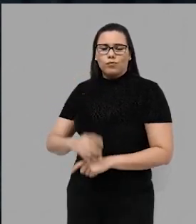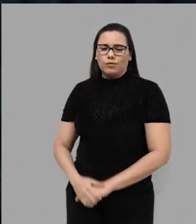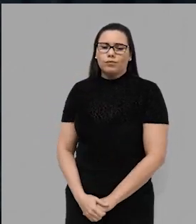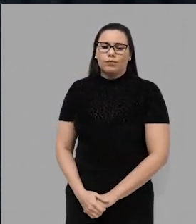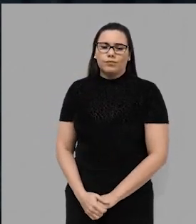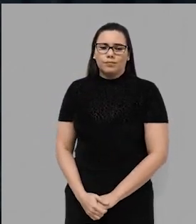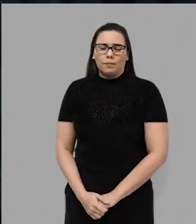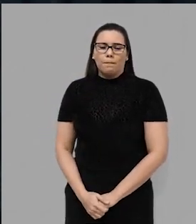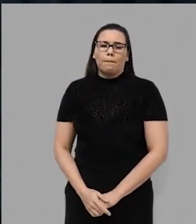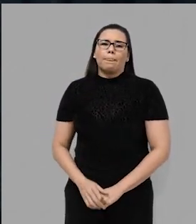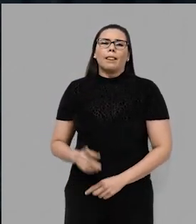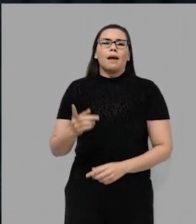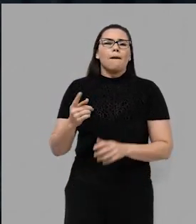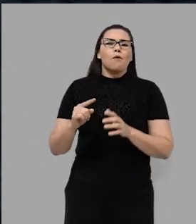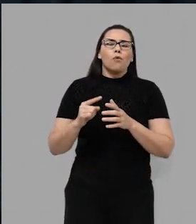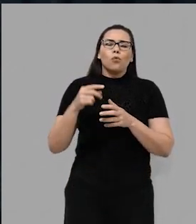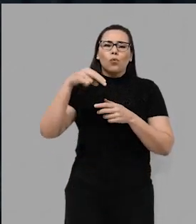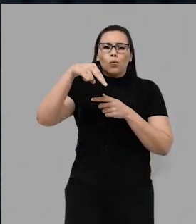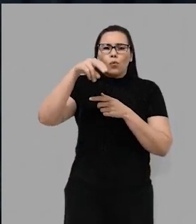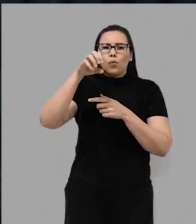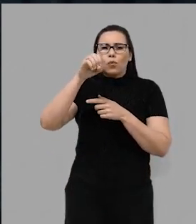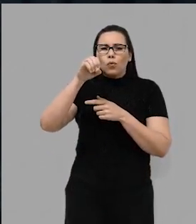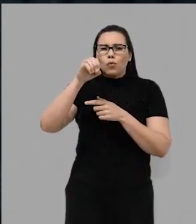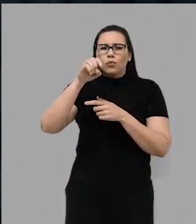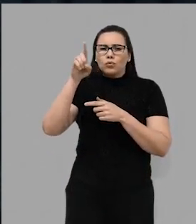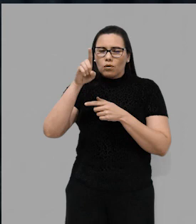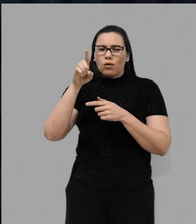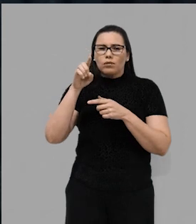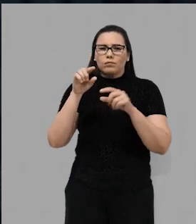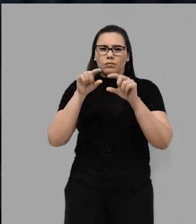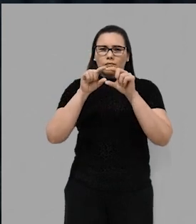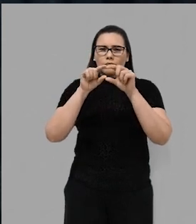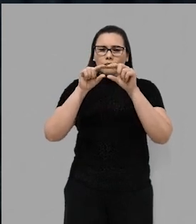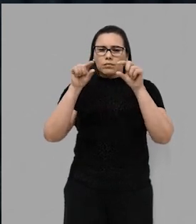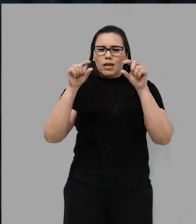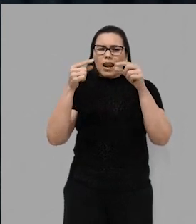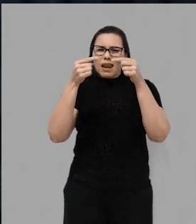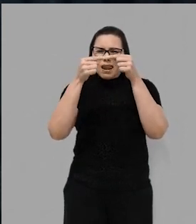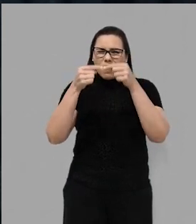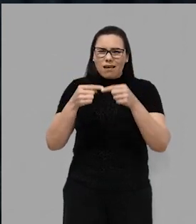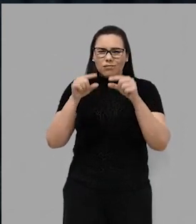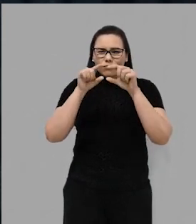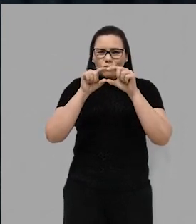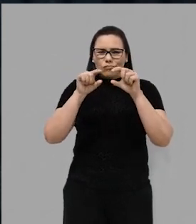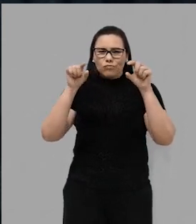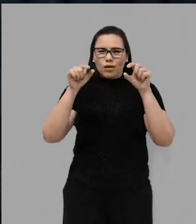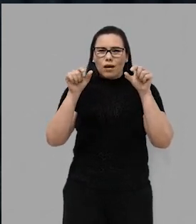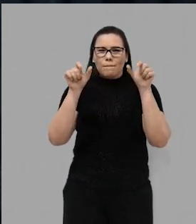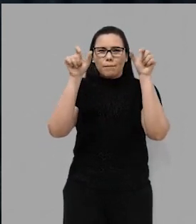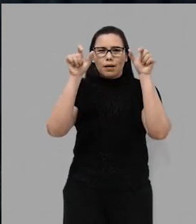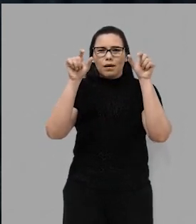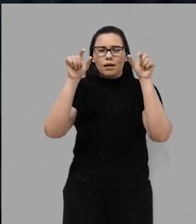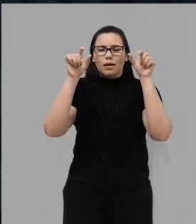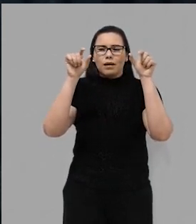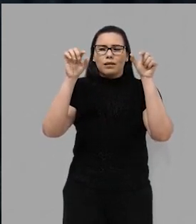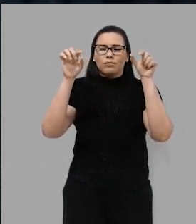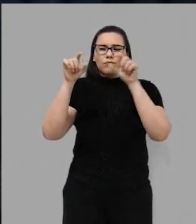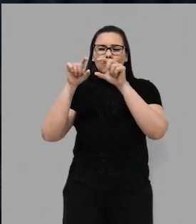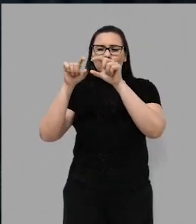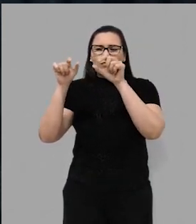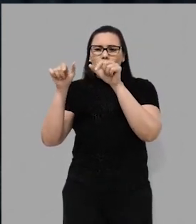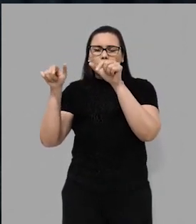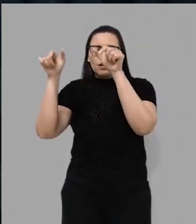nós, eles vão representar a origem de 2 espécies a partir de uma